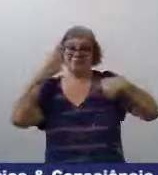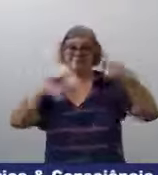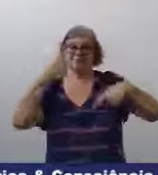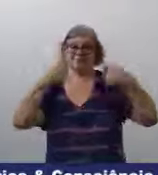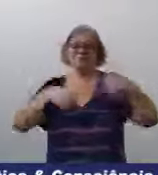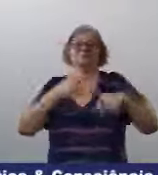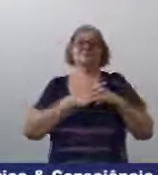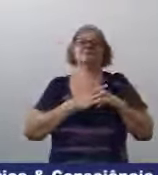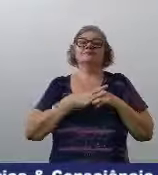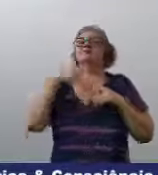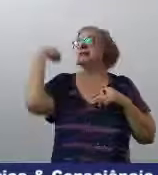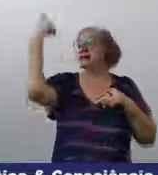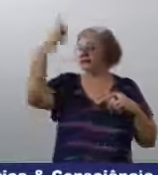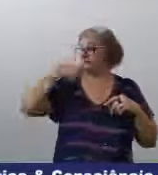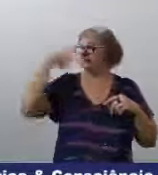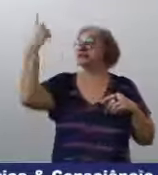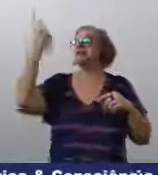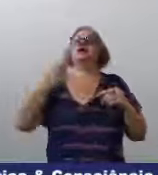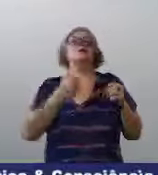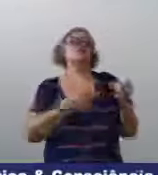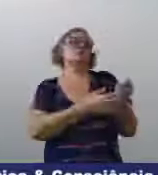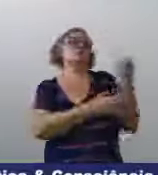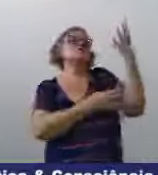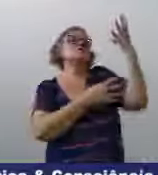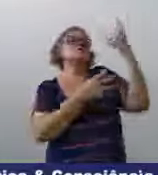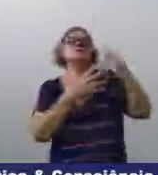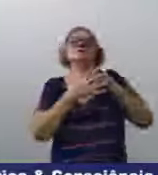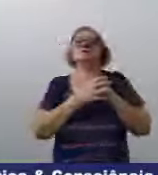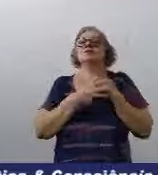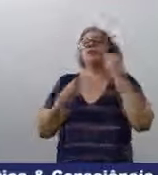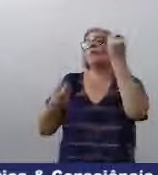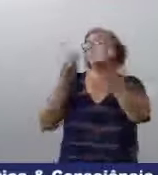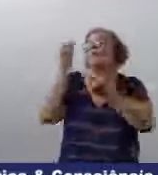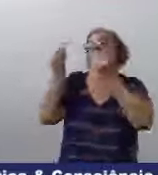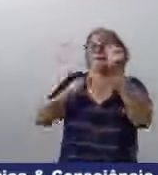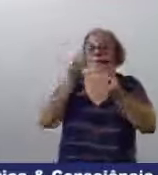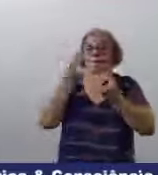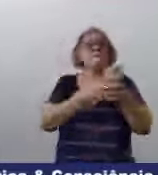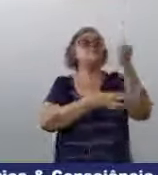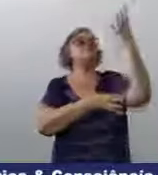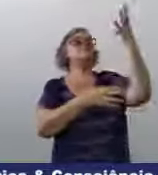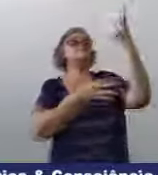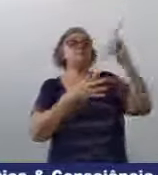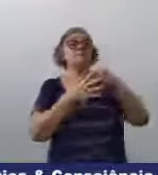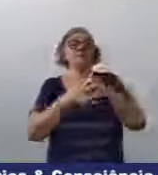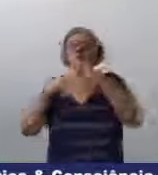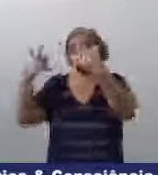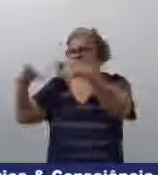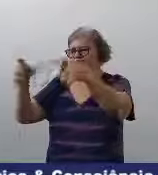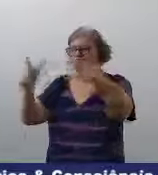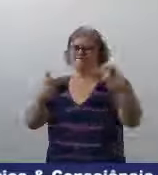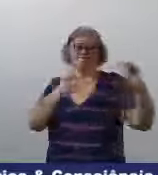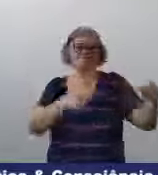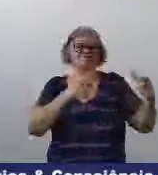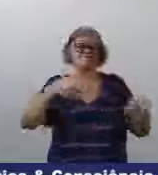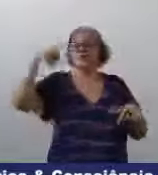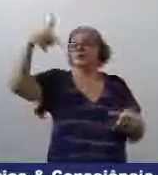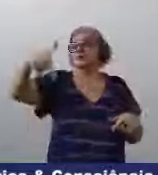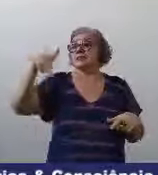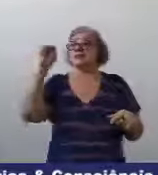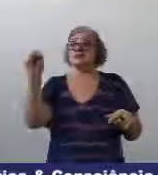a gente discute o tempo na esfera espiritual, mas como um espírito tanto tempo em tal